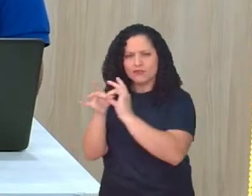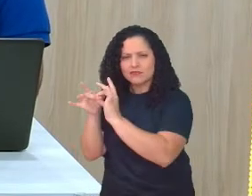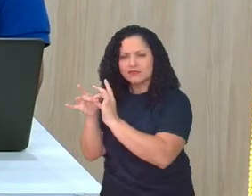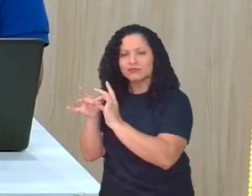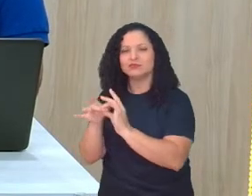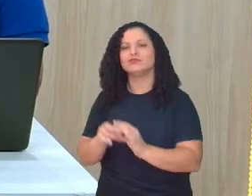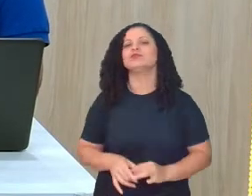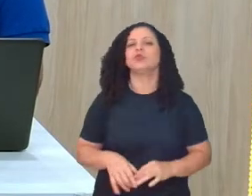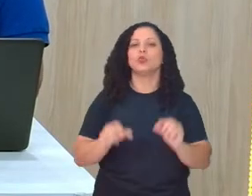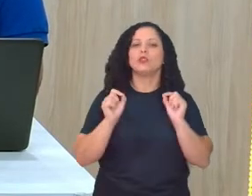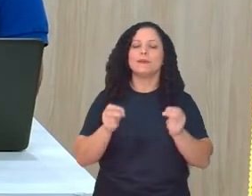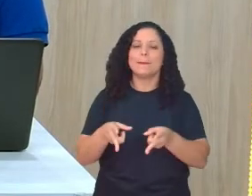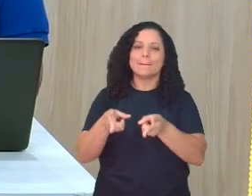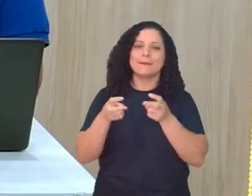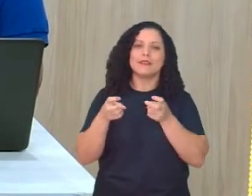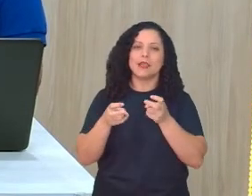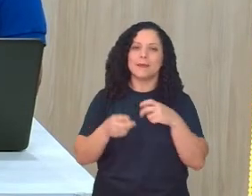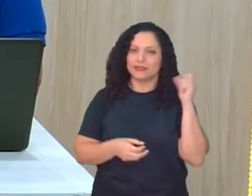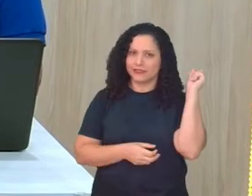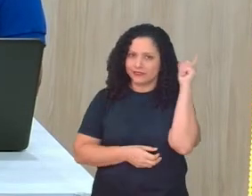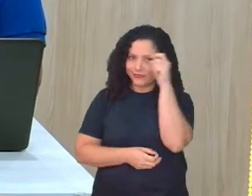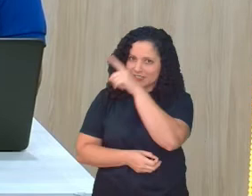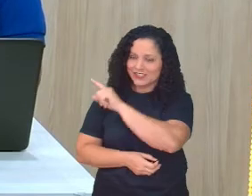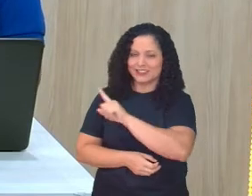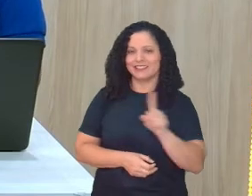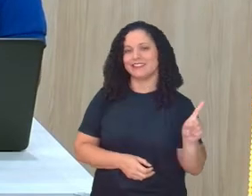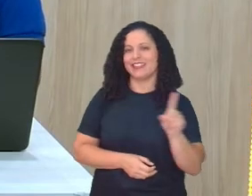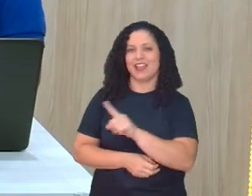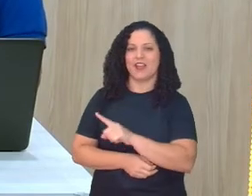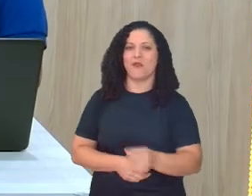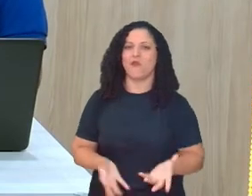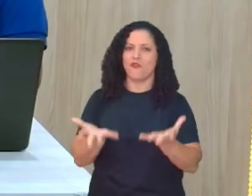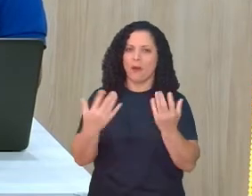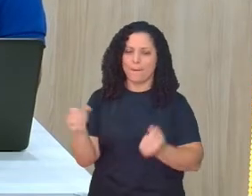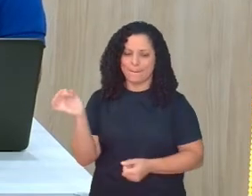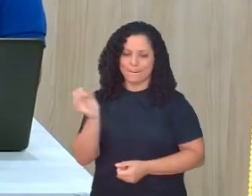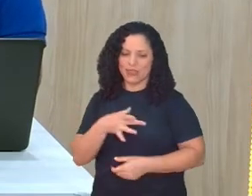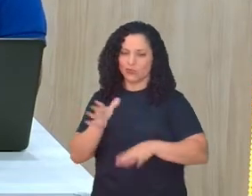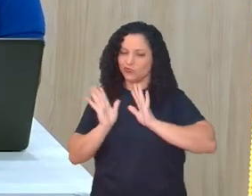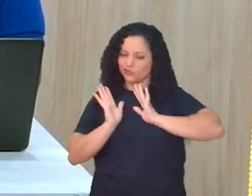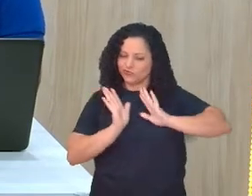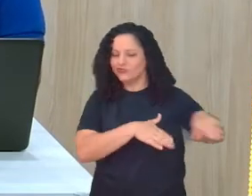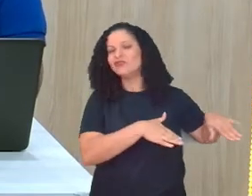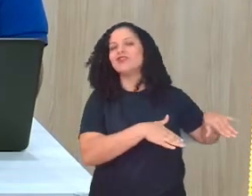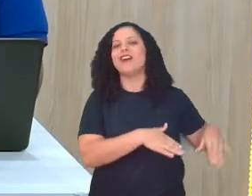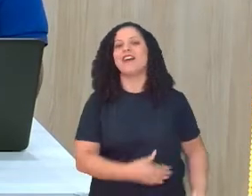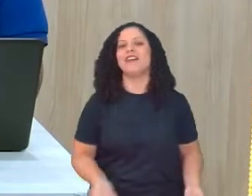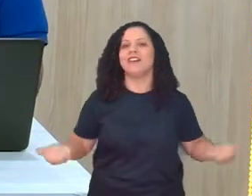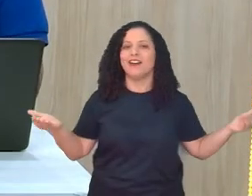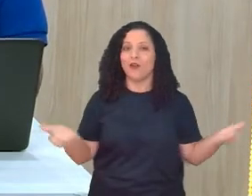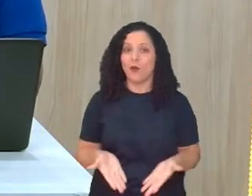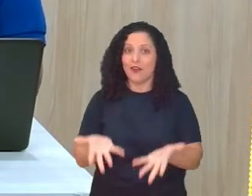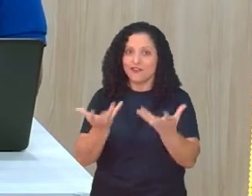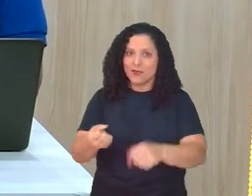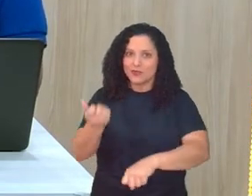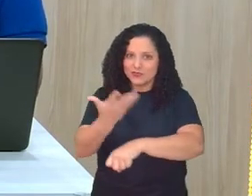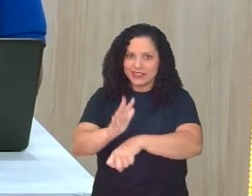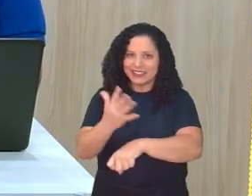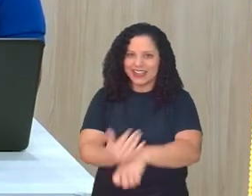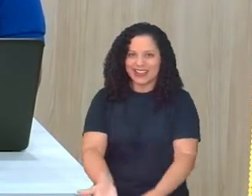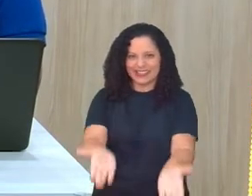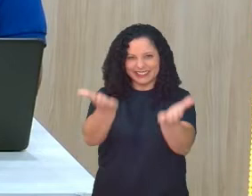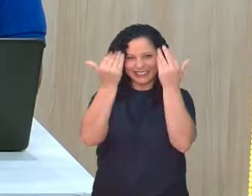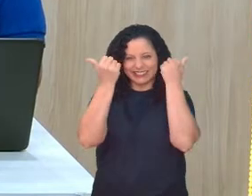conectivos, você percebe que não é tão difícil assim. Então, vamos deixar o medo de lado e partir para a prática. Oitavo